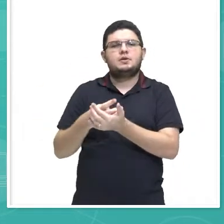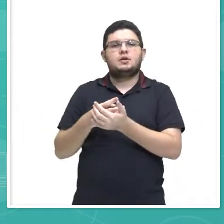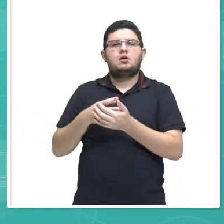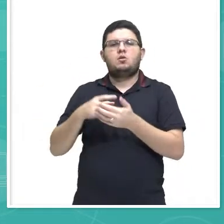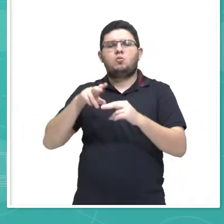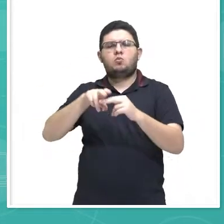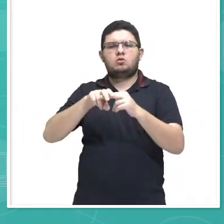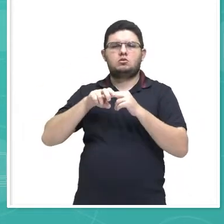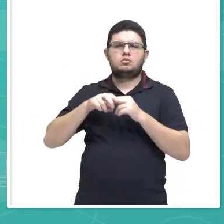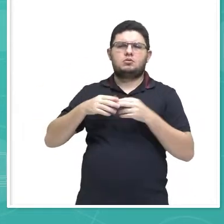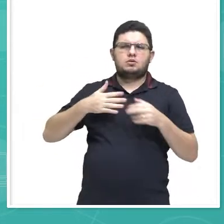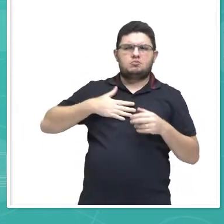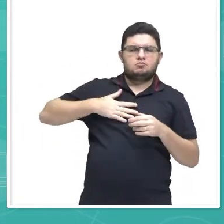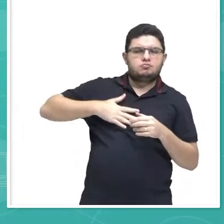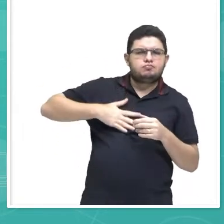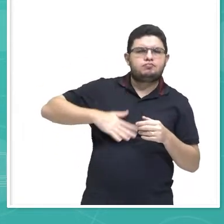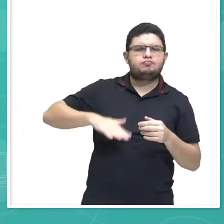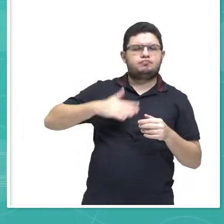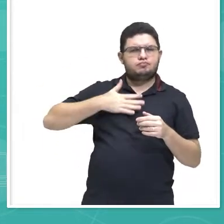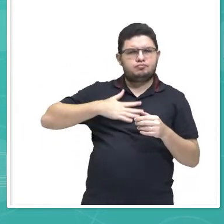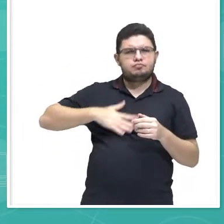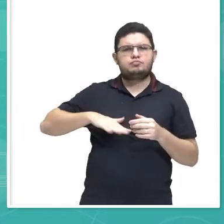relaxar, ele precisa ter